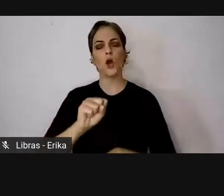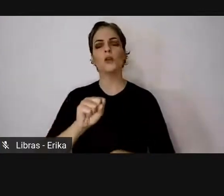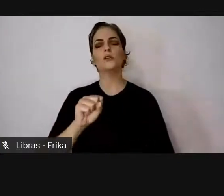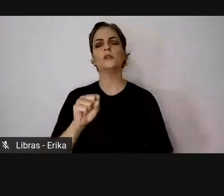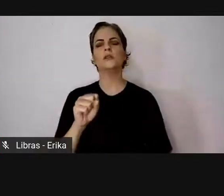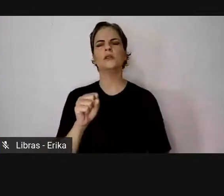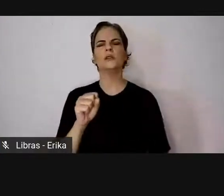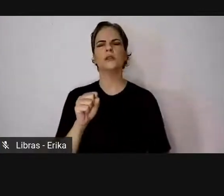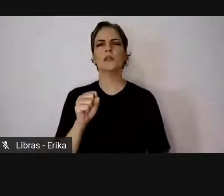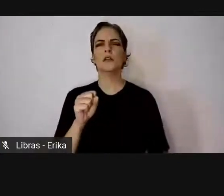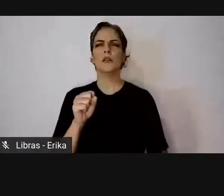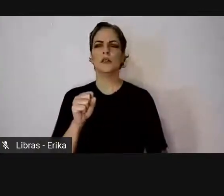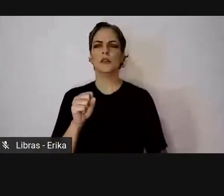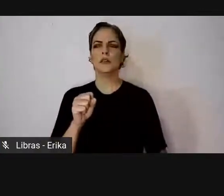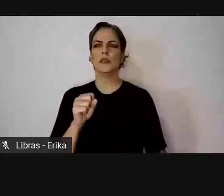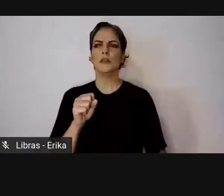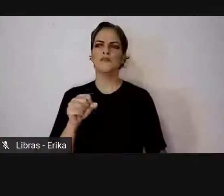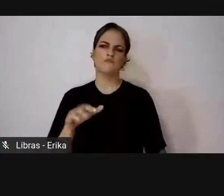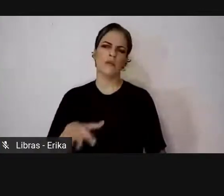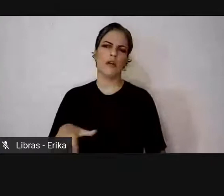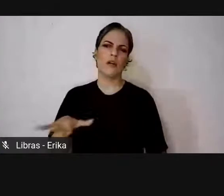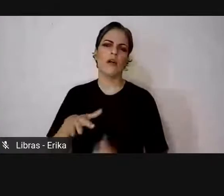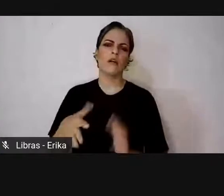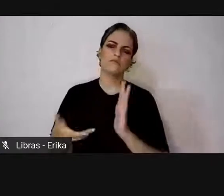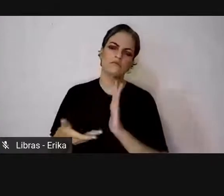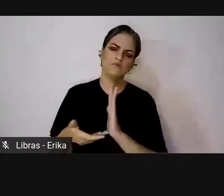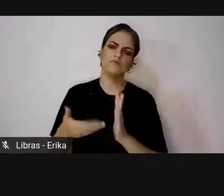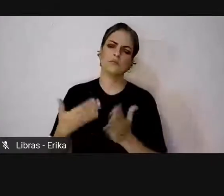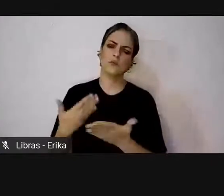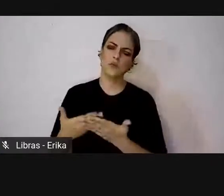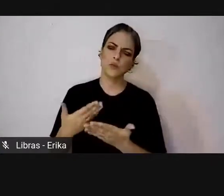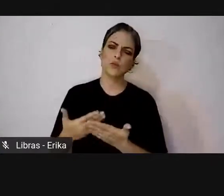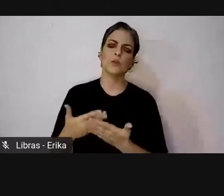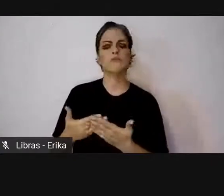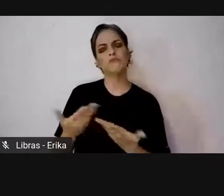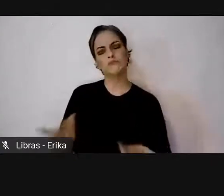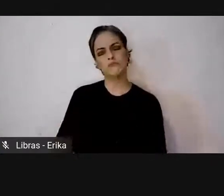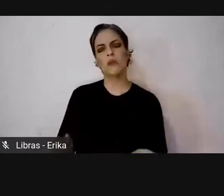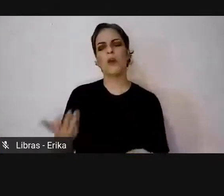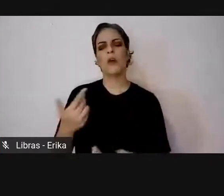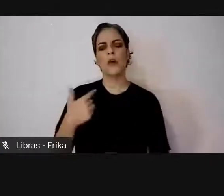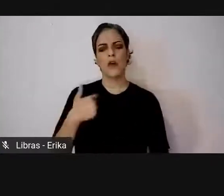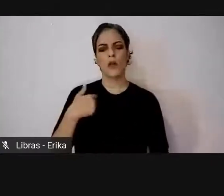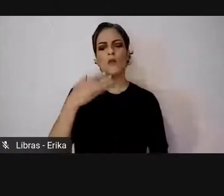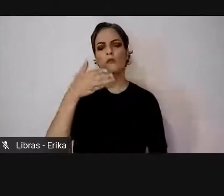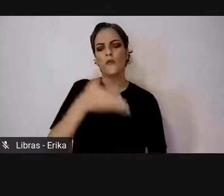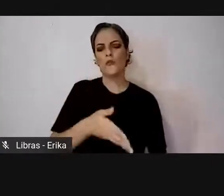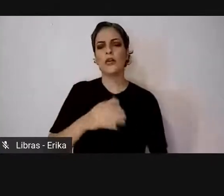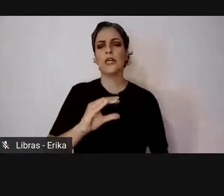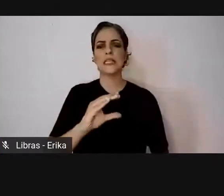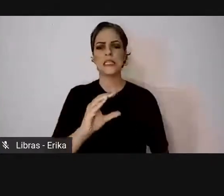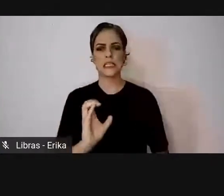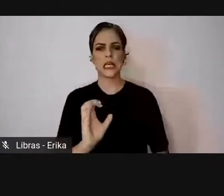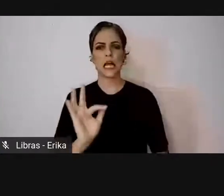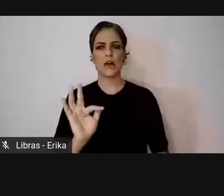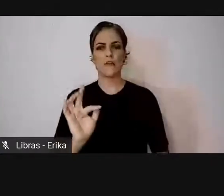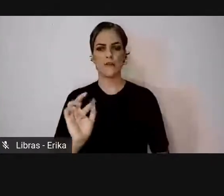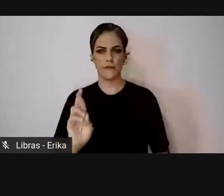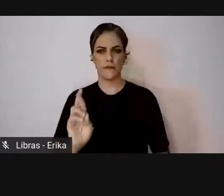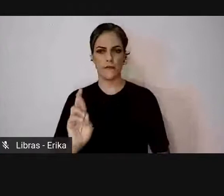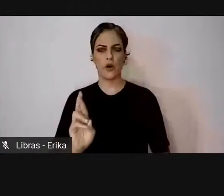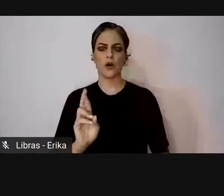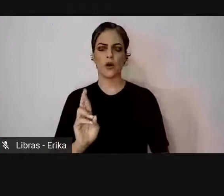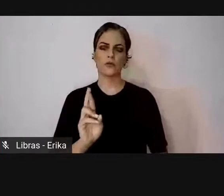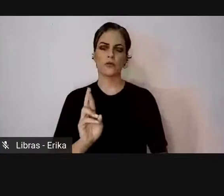do parlamento, foi a pós-graduação que eu fiz no CEFOR, que foi sobre, como eu falei, instituições e processos políticos do